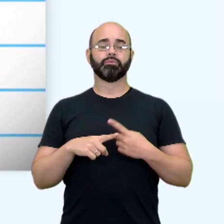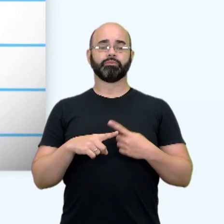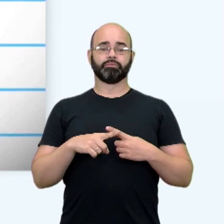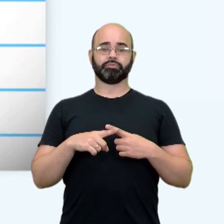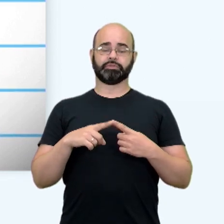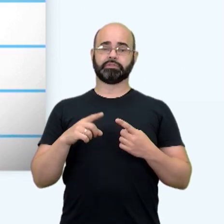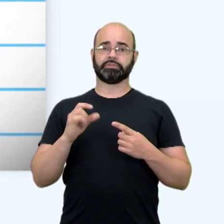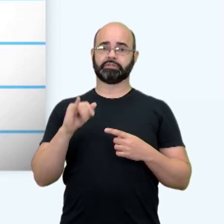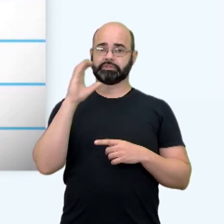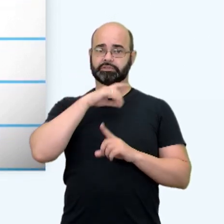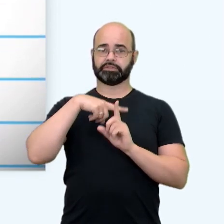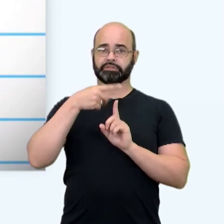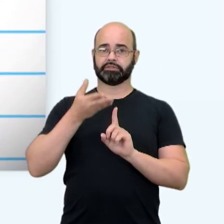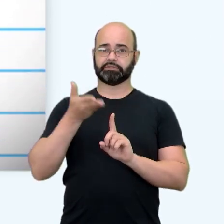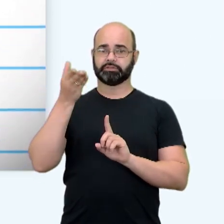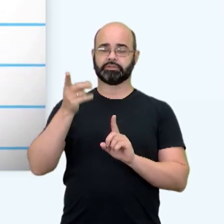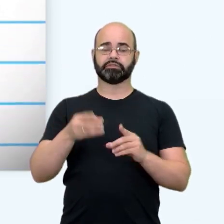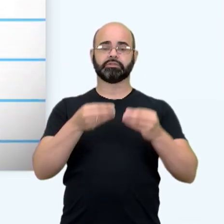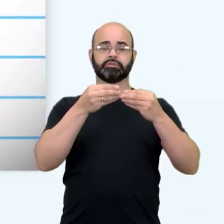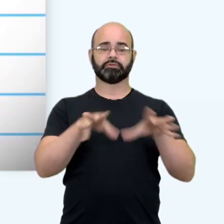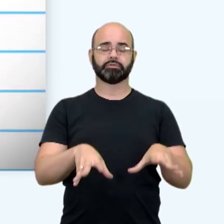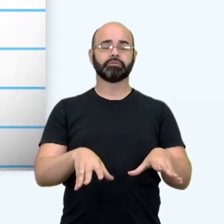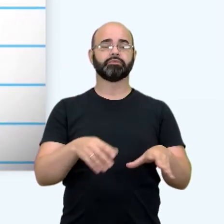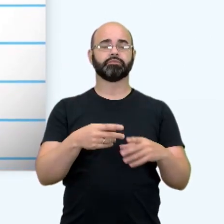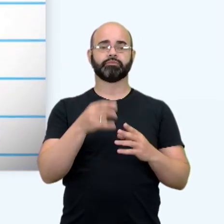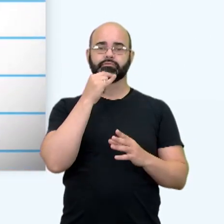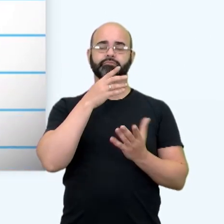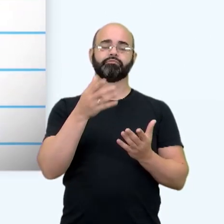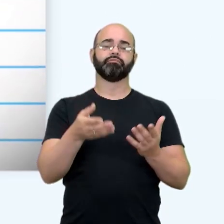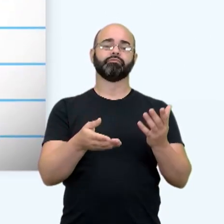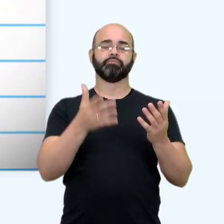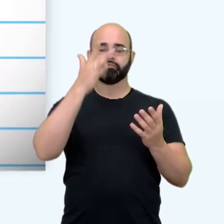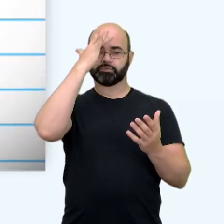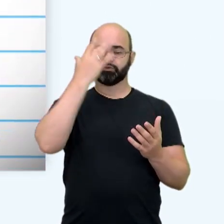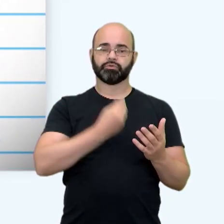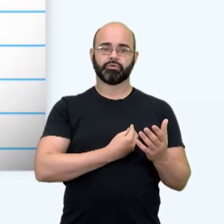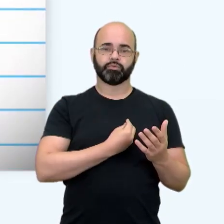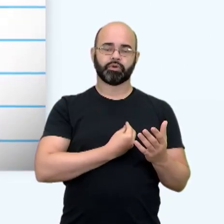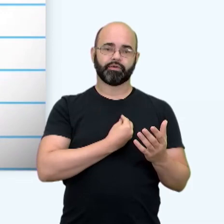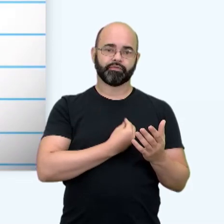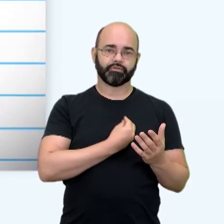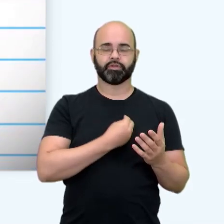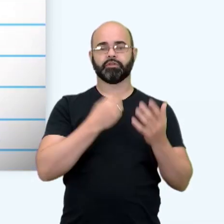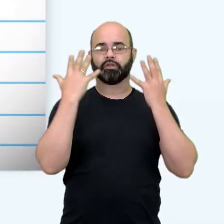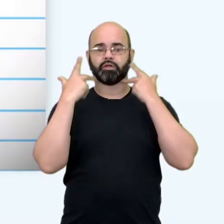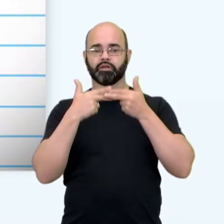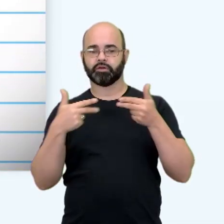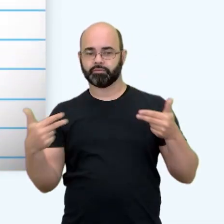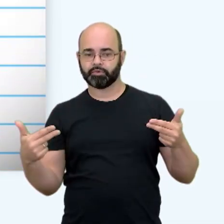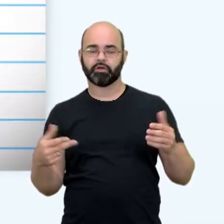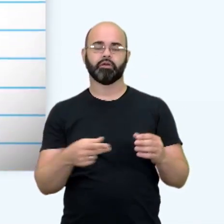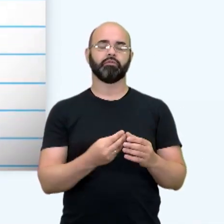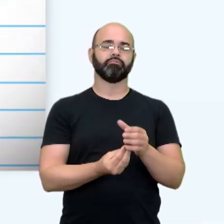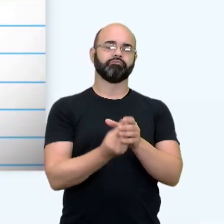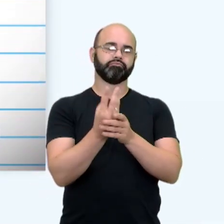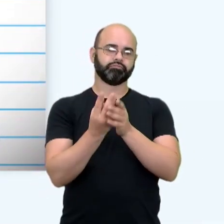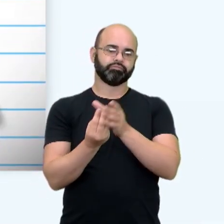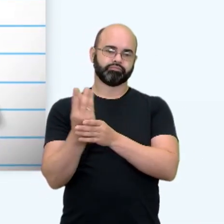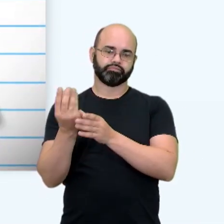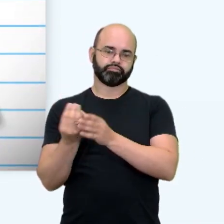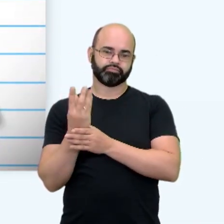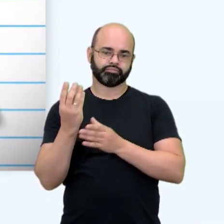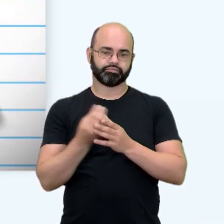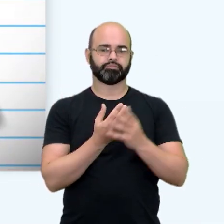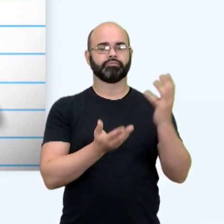consequências graves. Ele impacta a agricultura e a biodiversidade e potencializa a incidência e a força de eventos naturais como